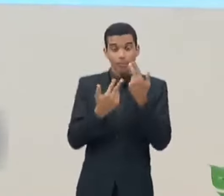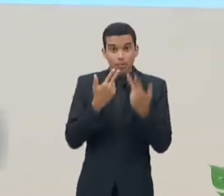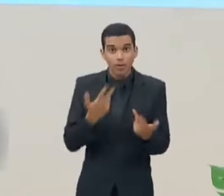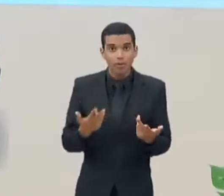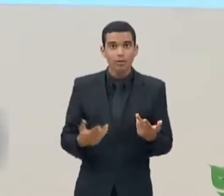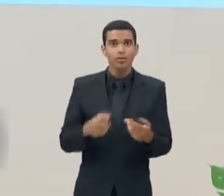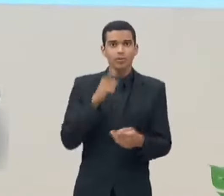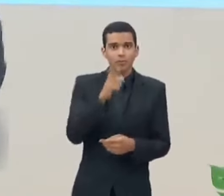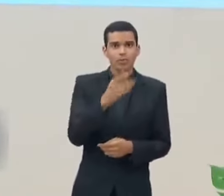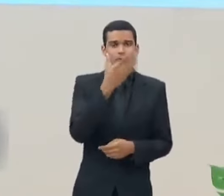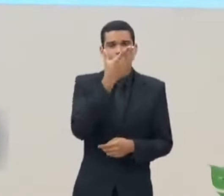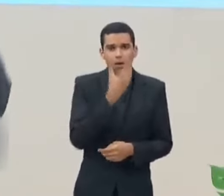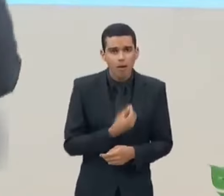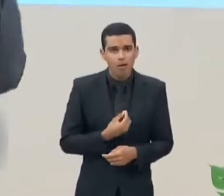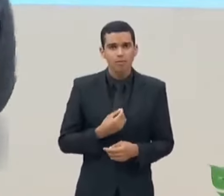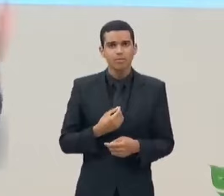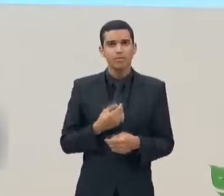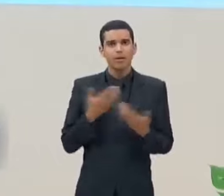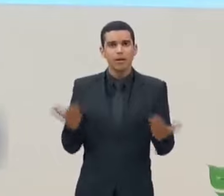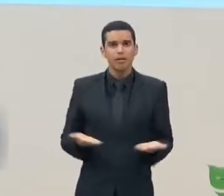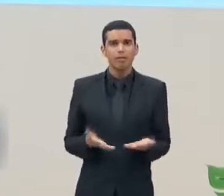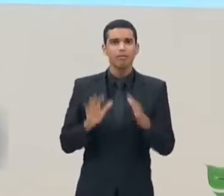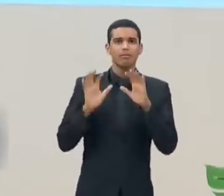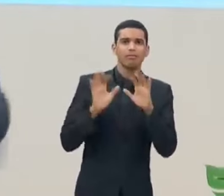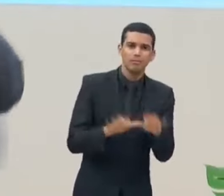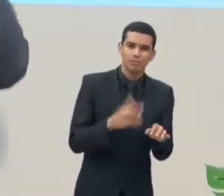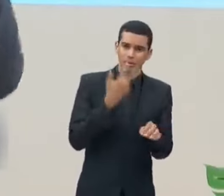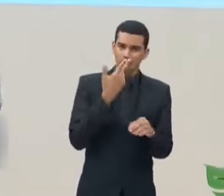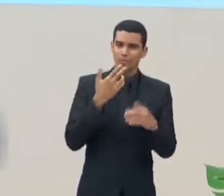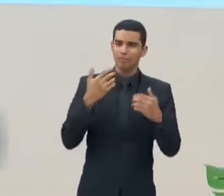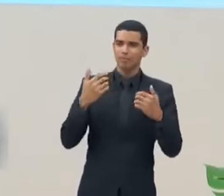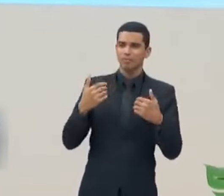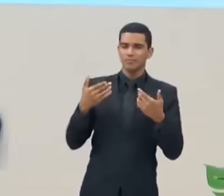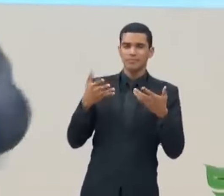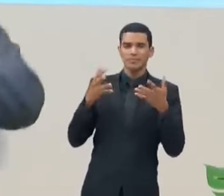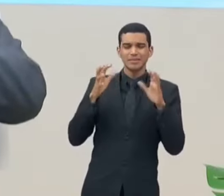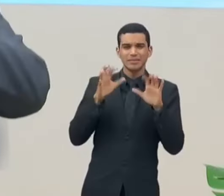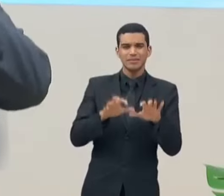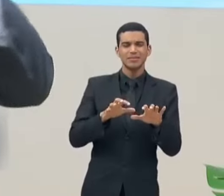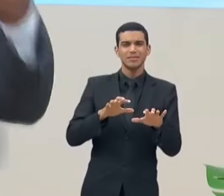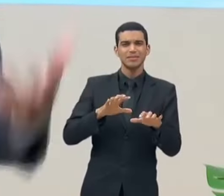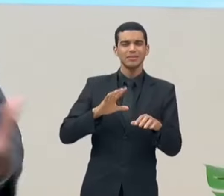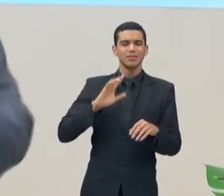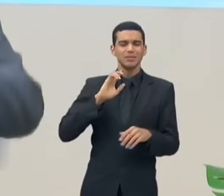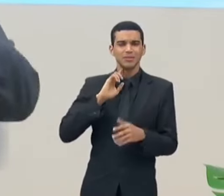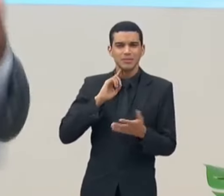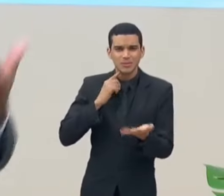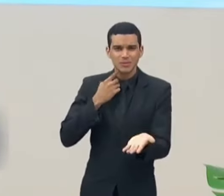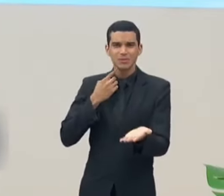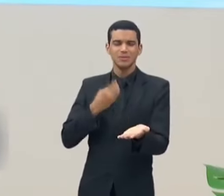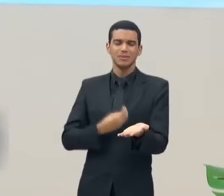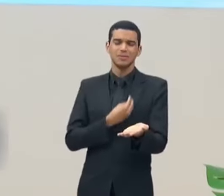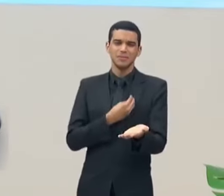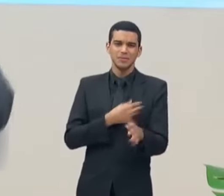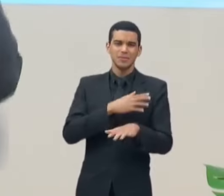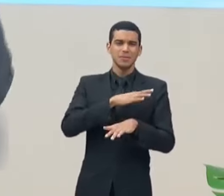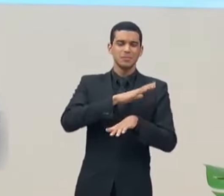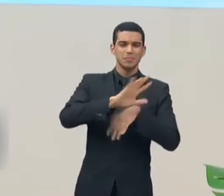Tu, homem, estás jogado na sarjeta, nesse antro, nessa situação